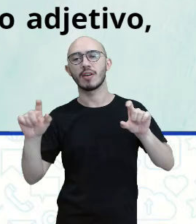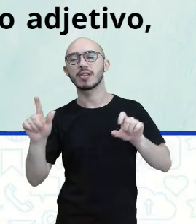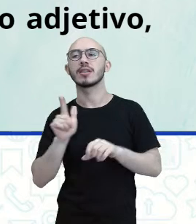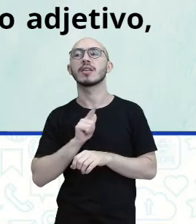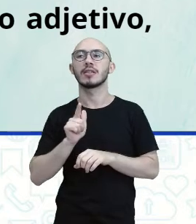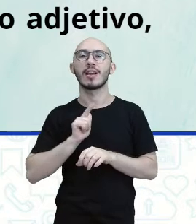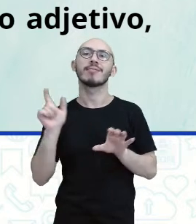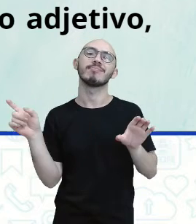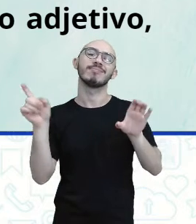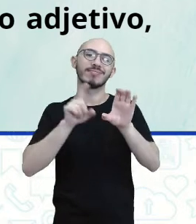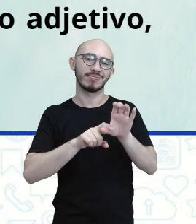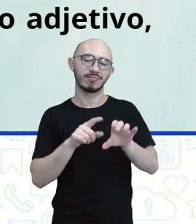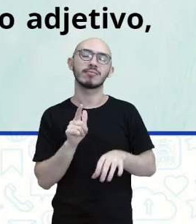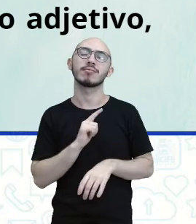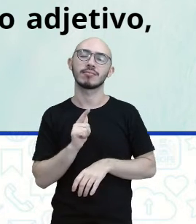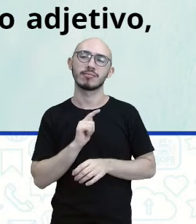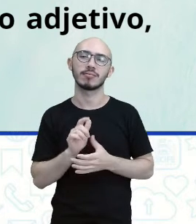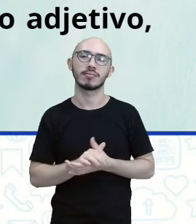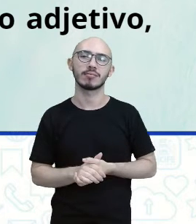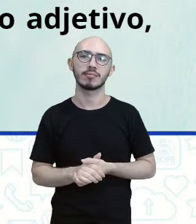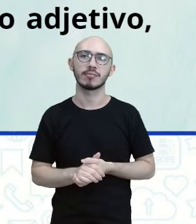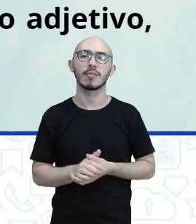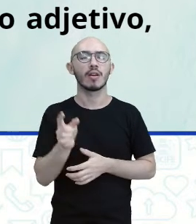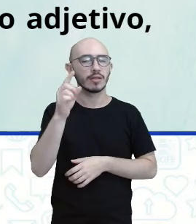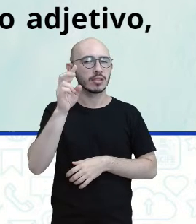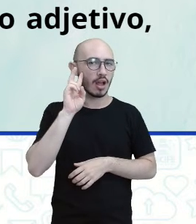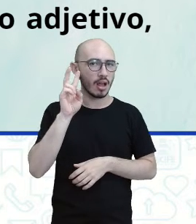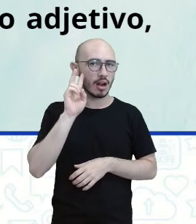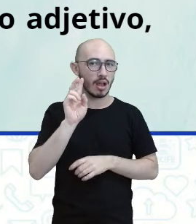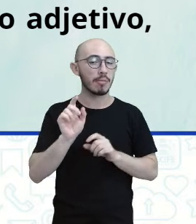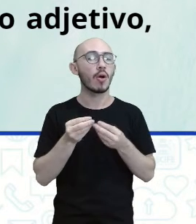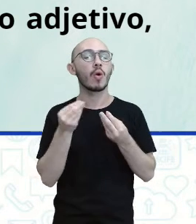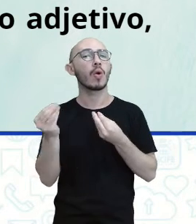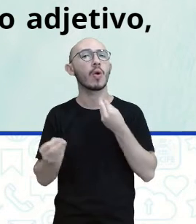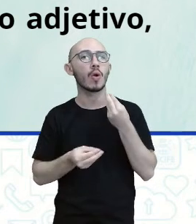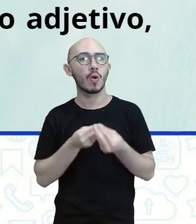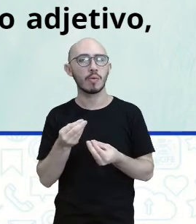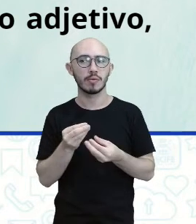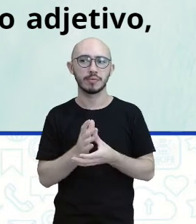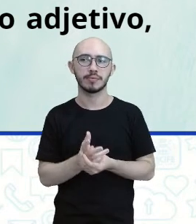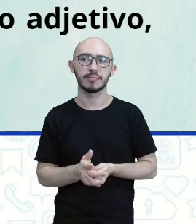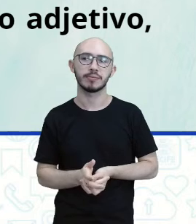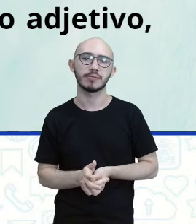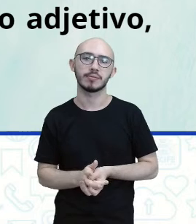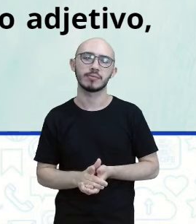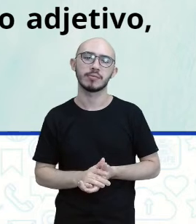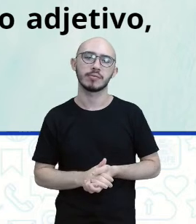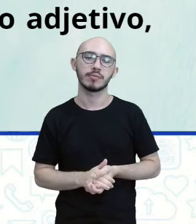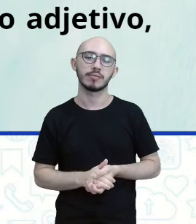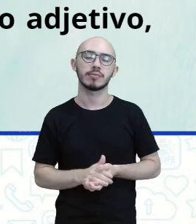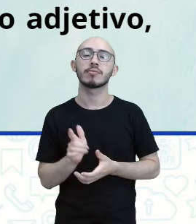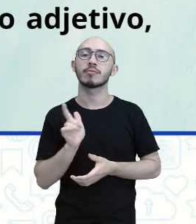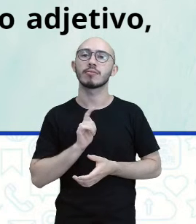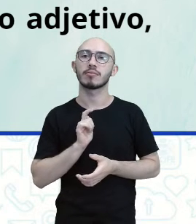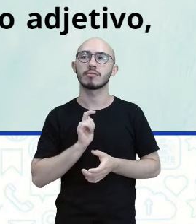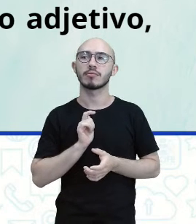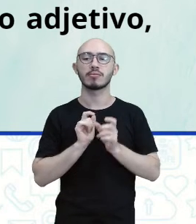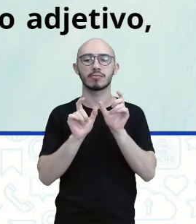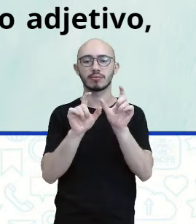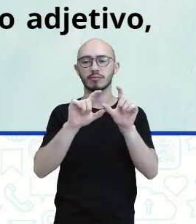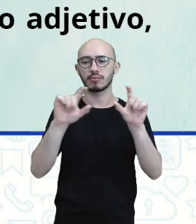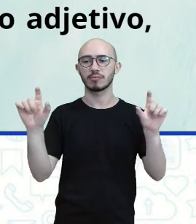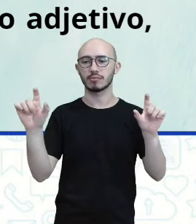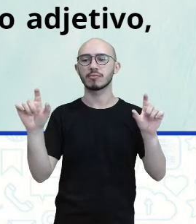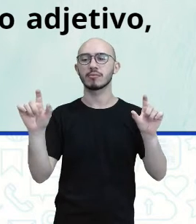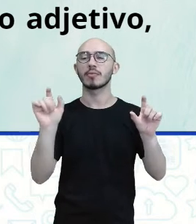relação de dependência. Então, vocês lembram que relação é essa? A relação de dependência é